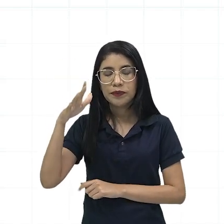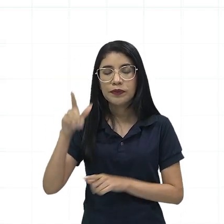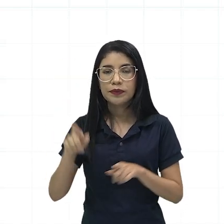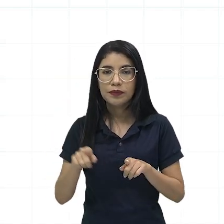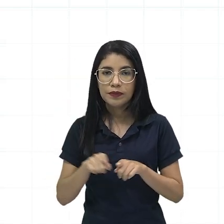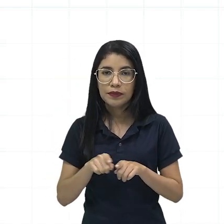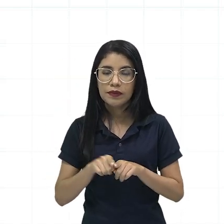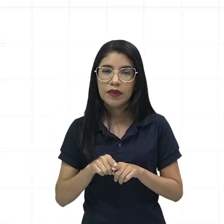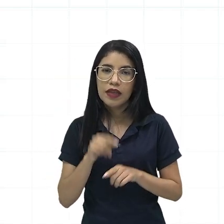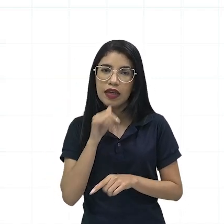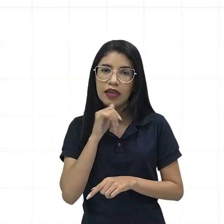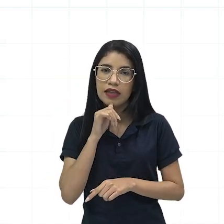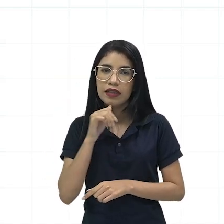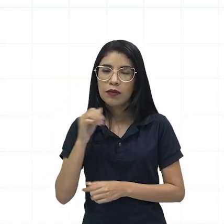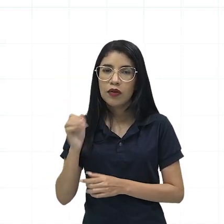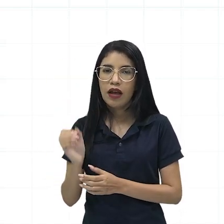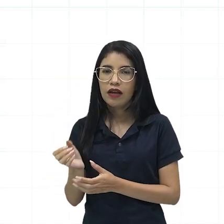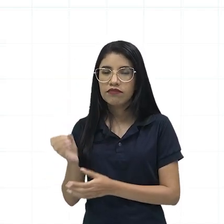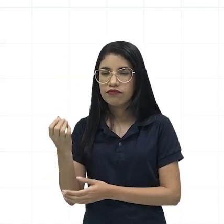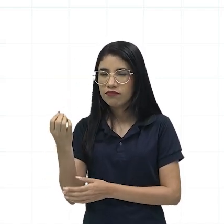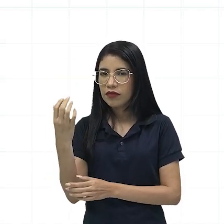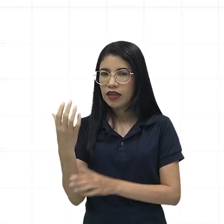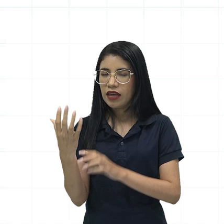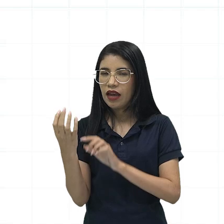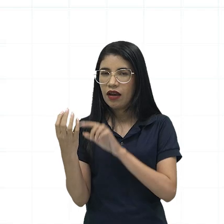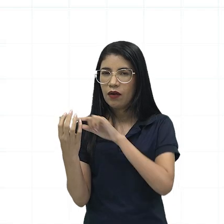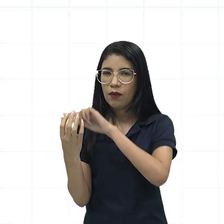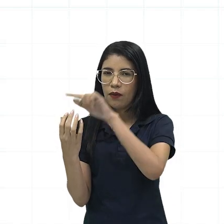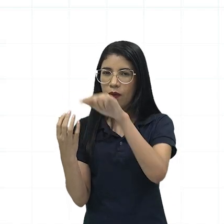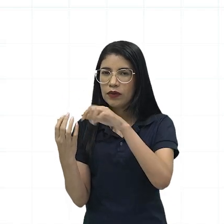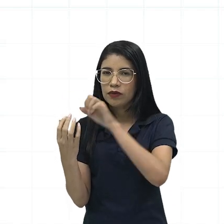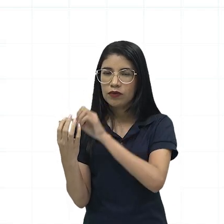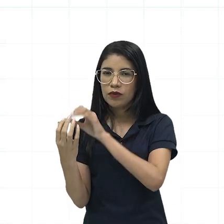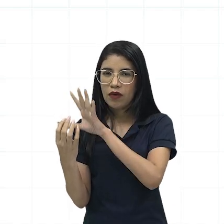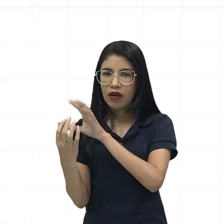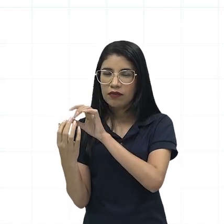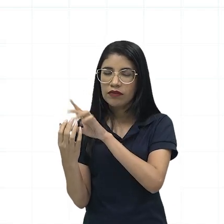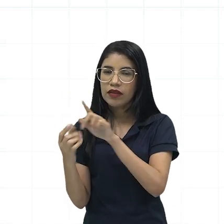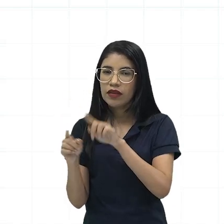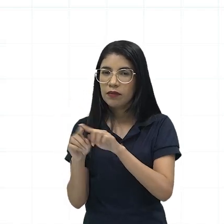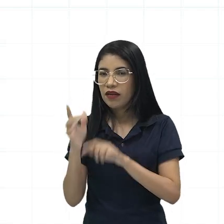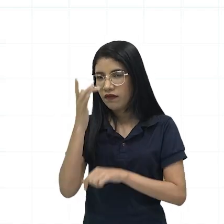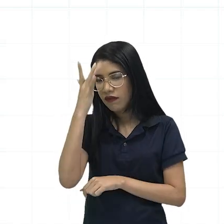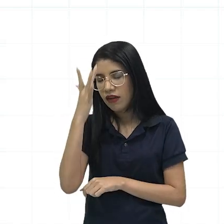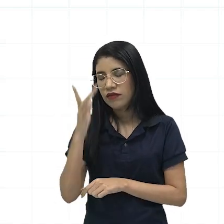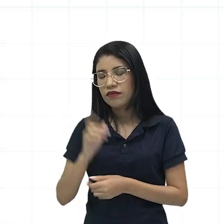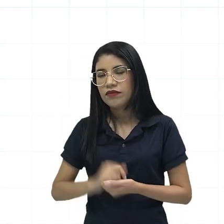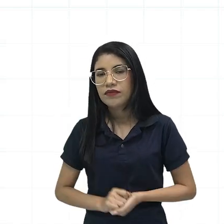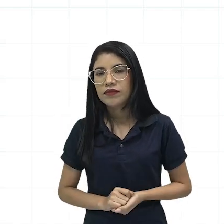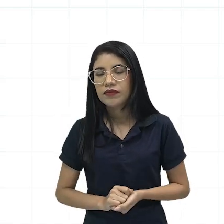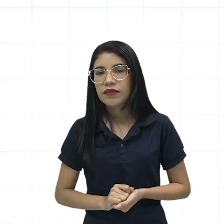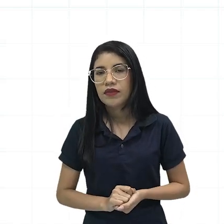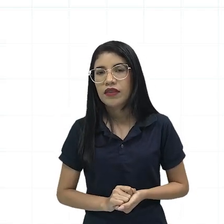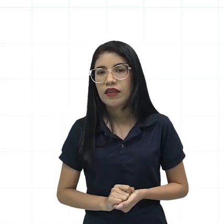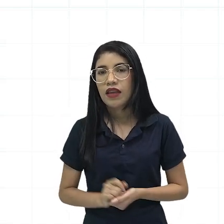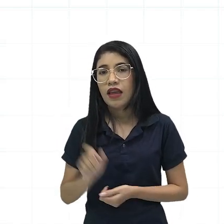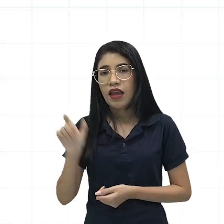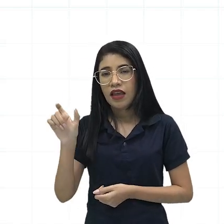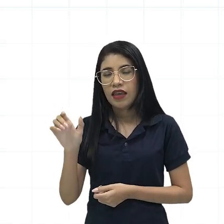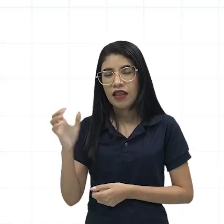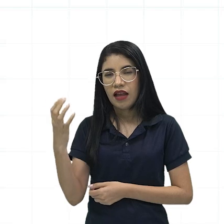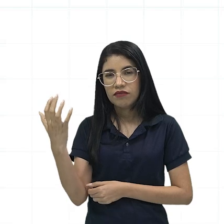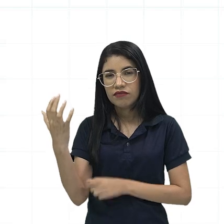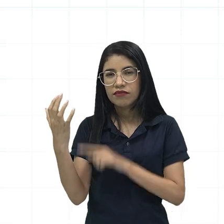né? Um abajur, por exemplo, né? Um exemplo fácil da gente pensar, onde esse abajur